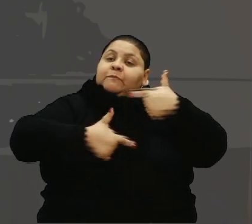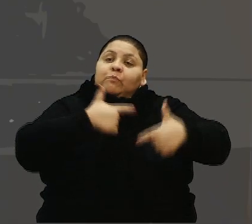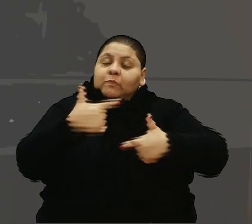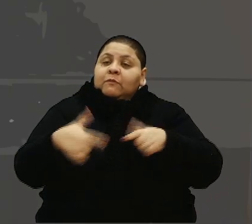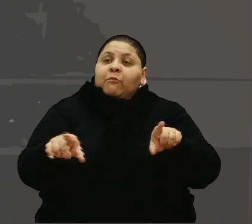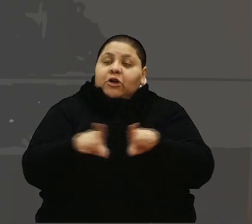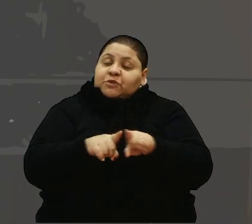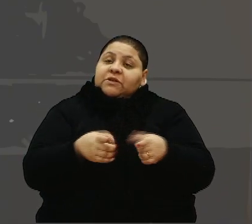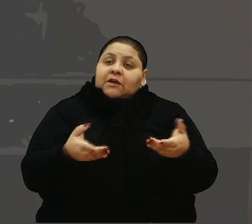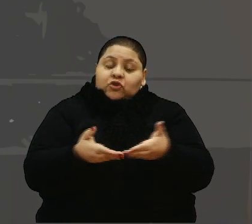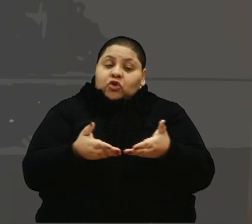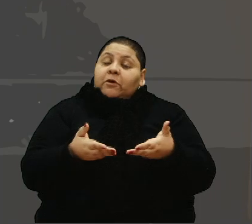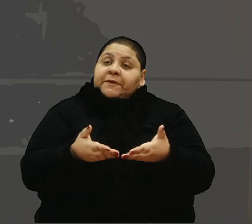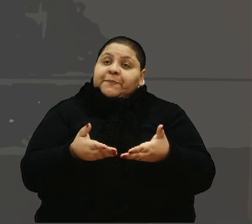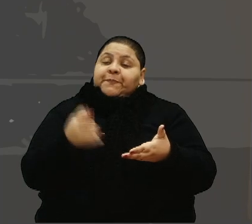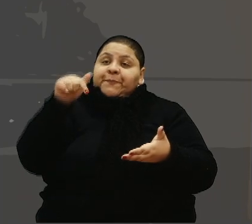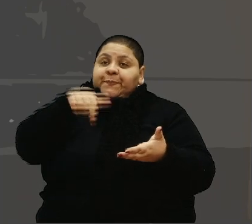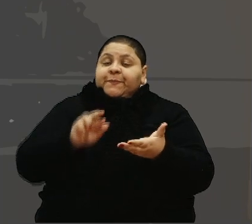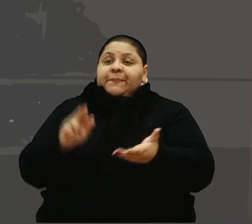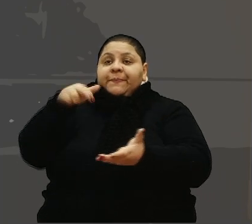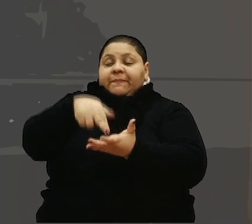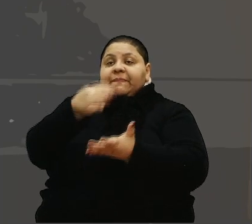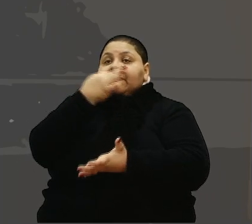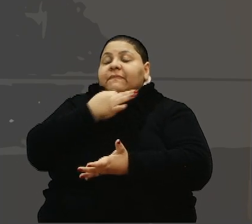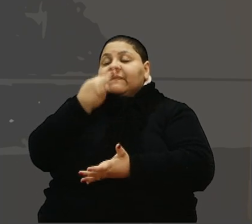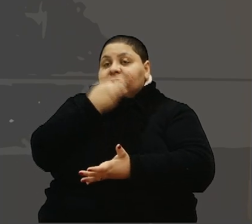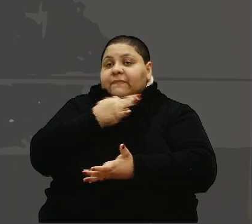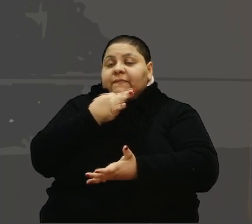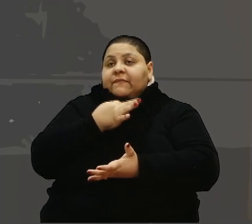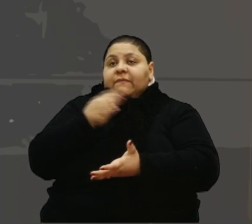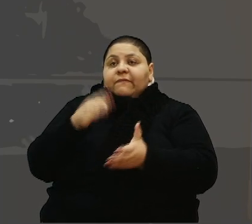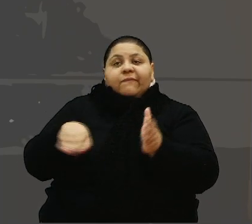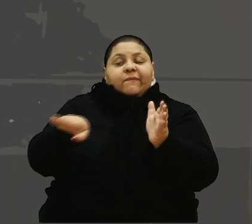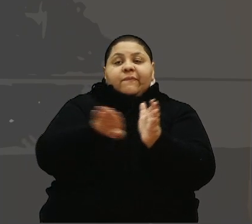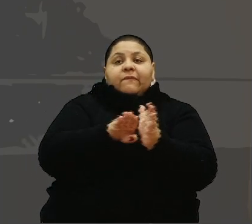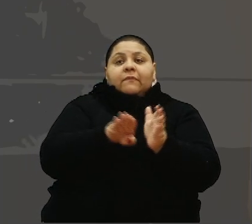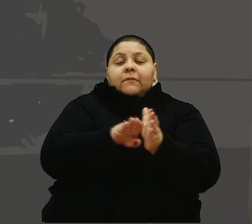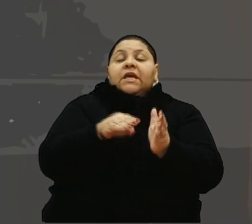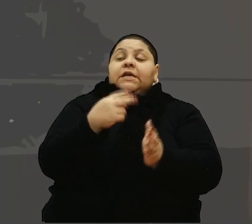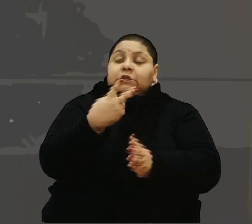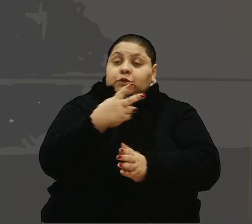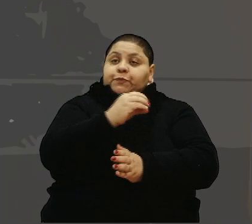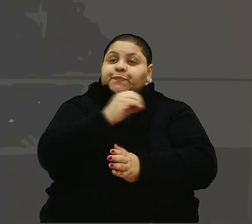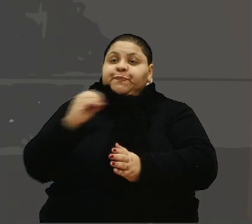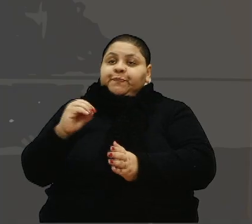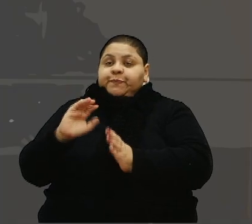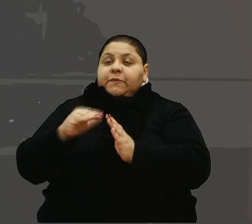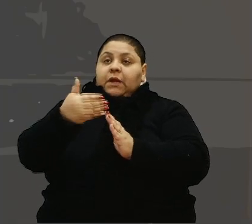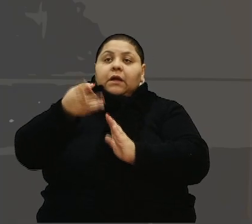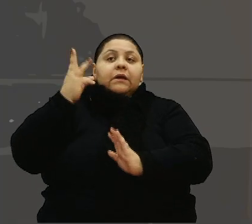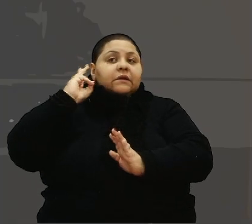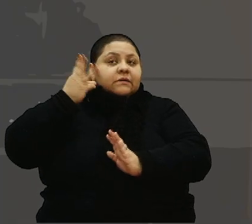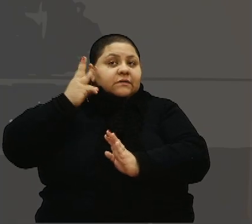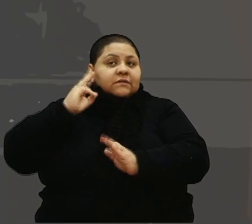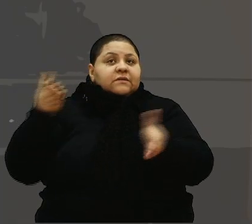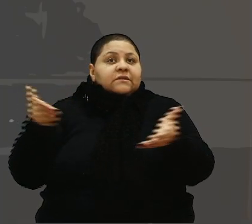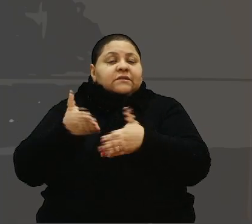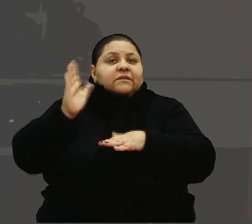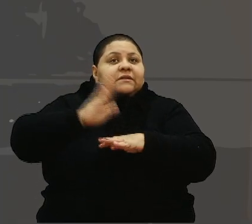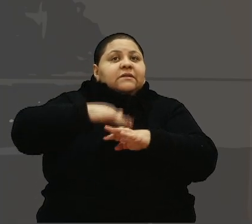nós temos uma realidade em Caxias que nós temos, não chega a 200 veículos na frota da Visat, e nós temos mais